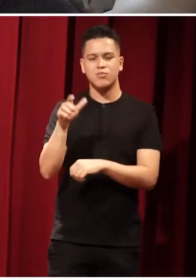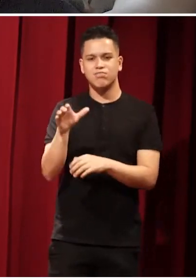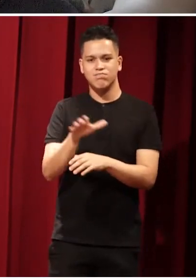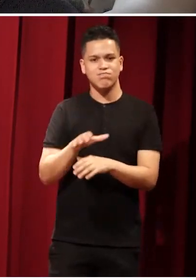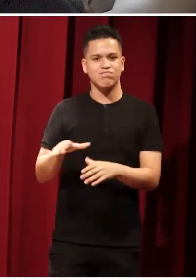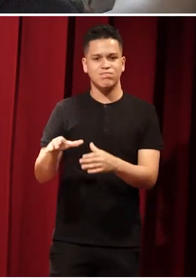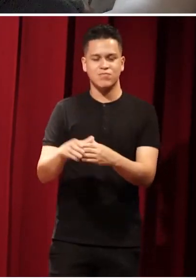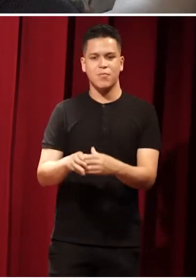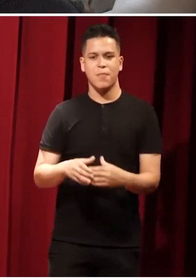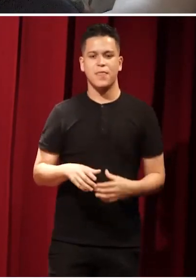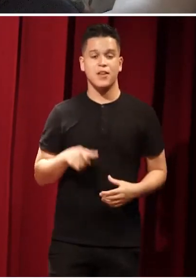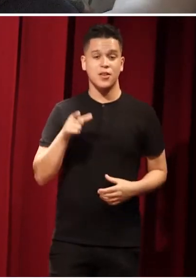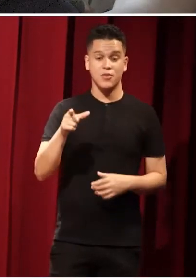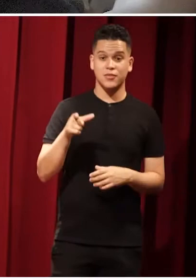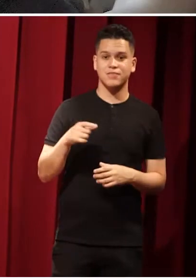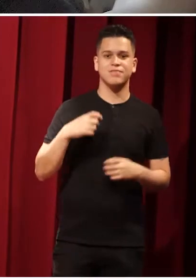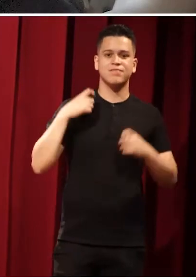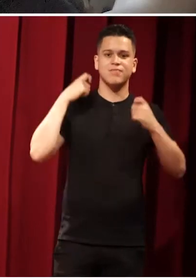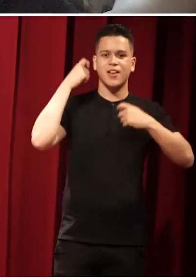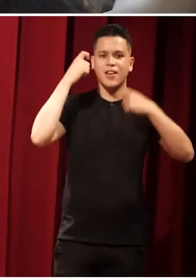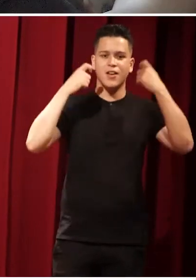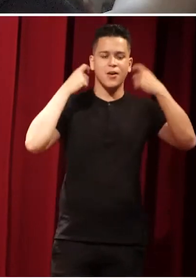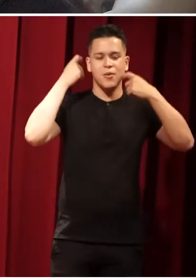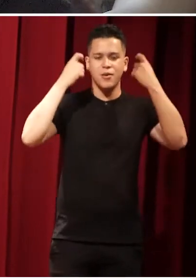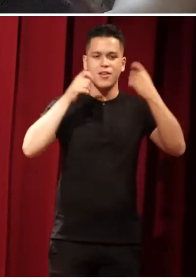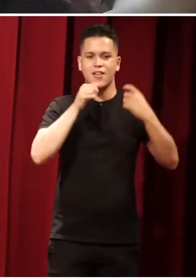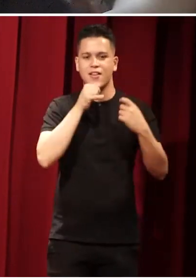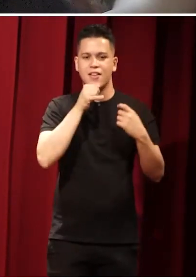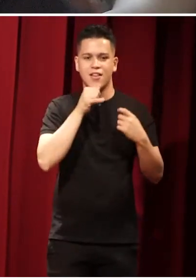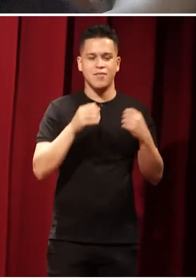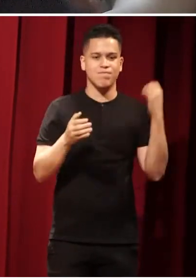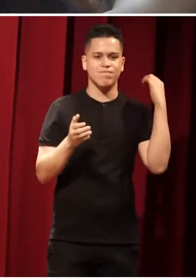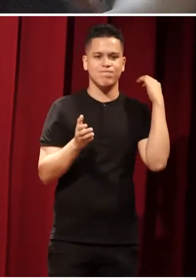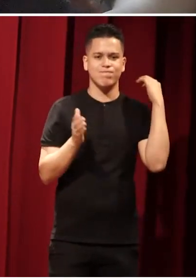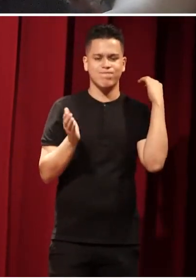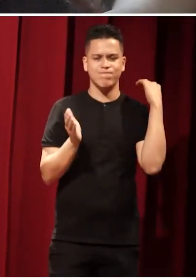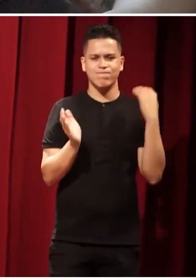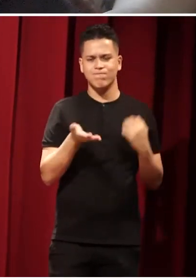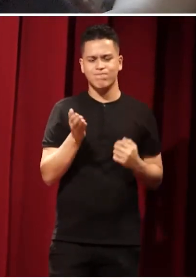e que você estava preocupado com a destruição do rio Xingu.